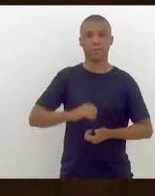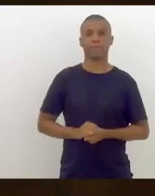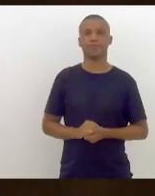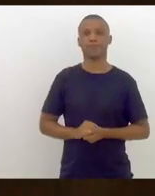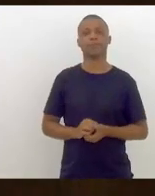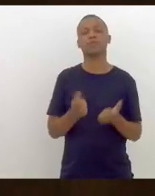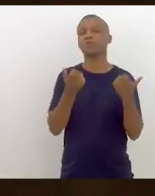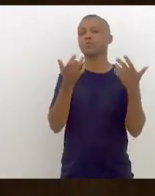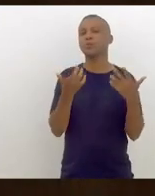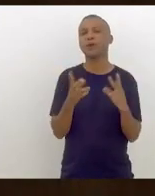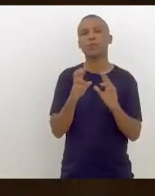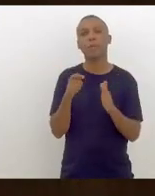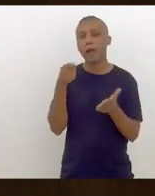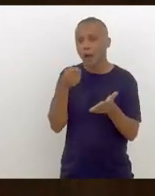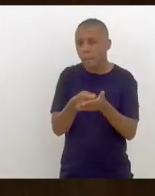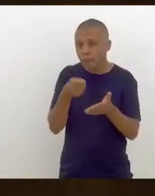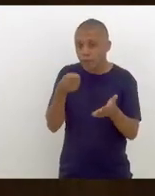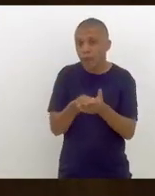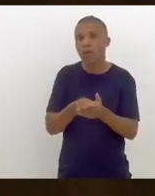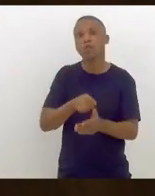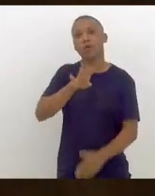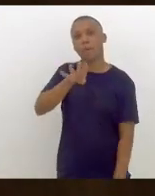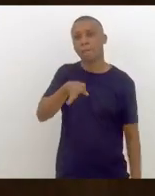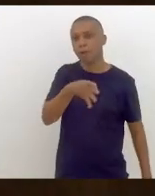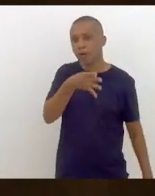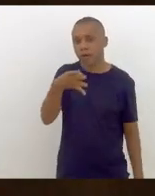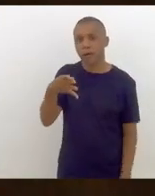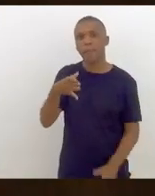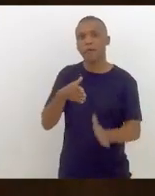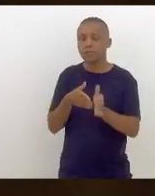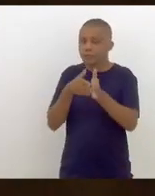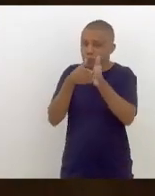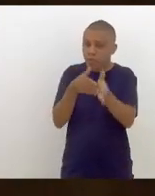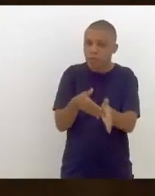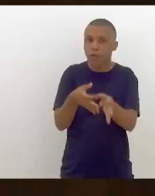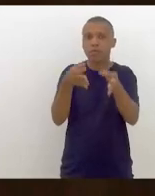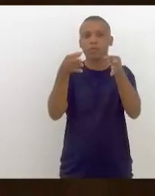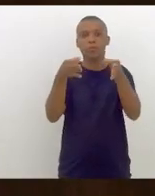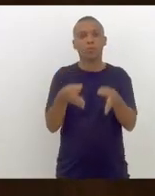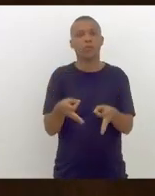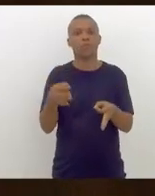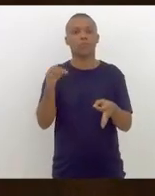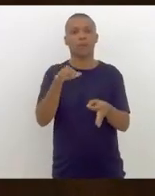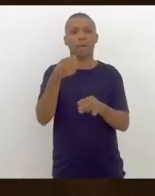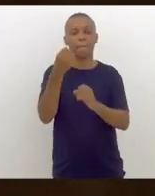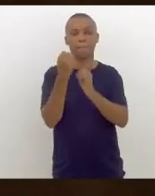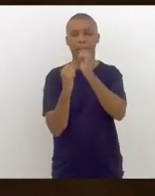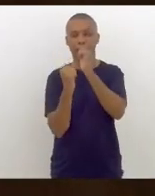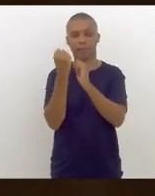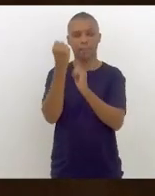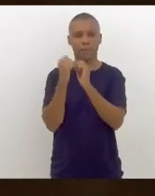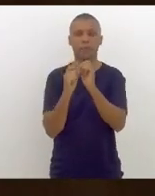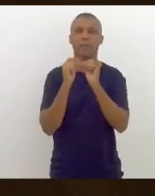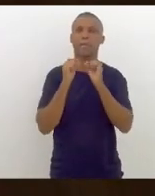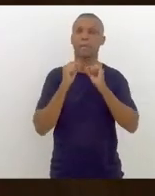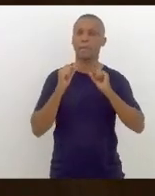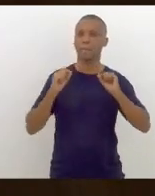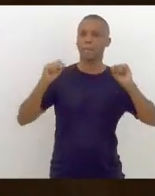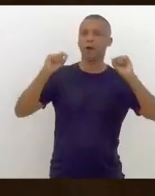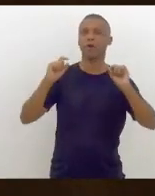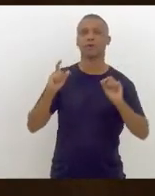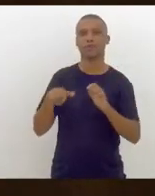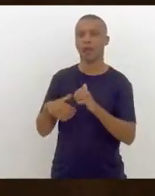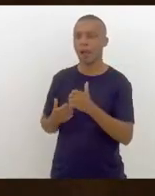da obrigatoriedade de implantação de programas de integridade efetivos pelas empresas beneficiárias de incentivos